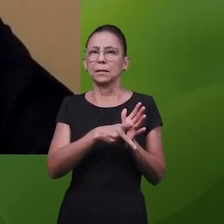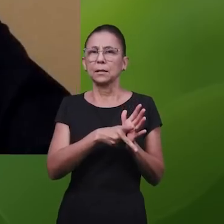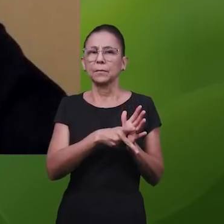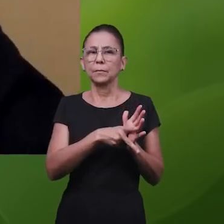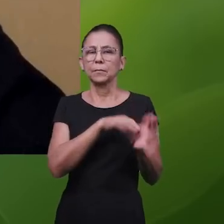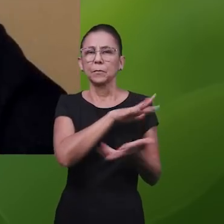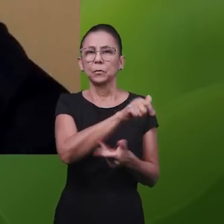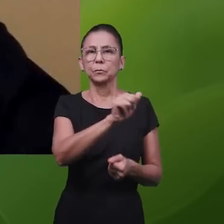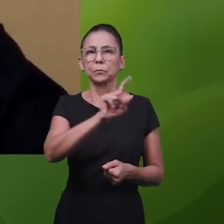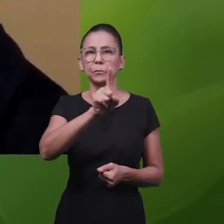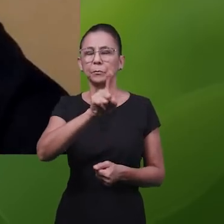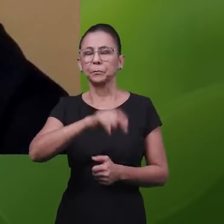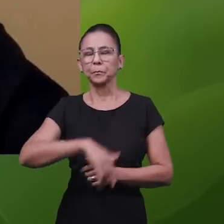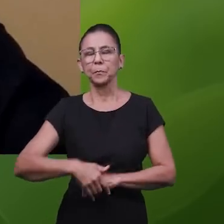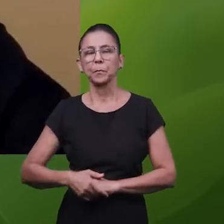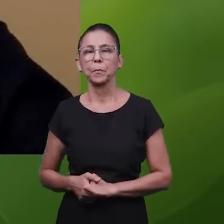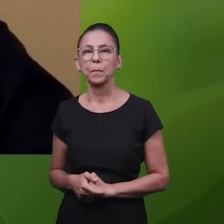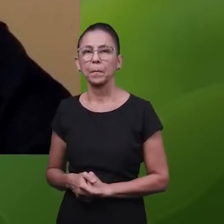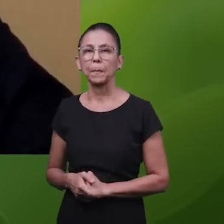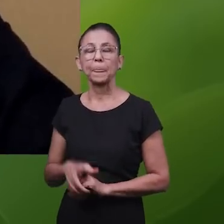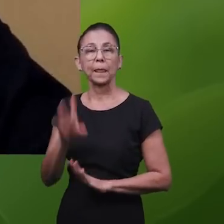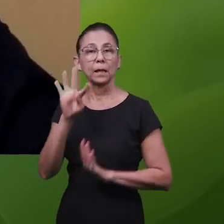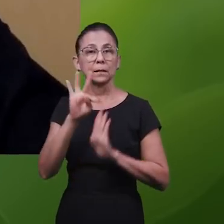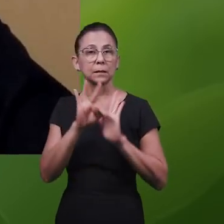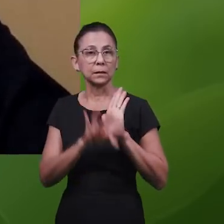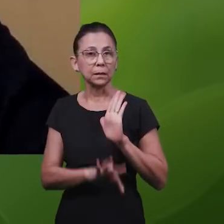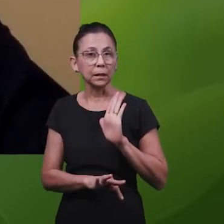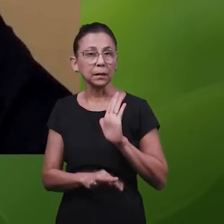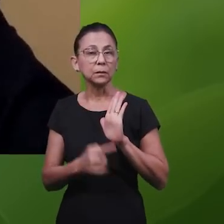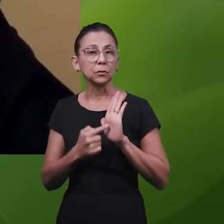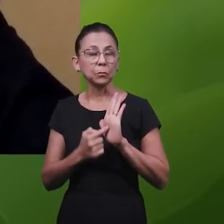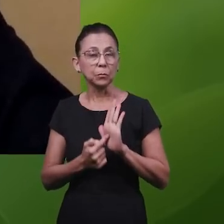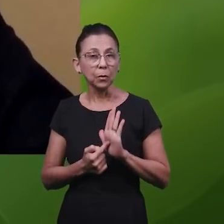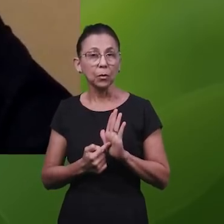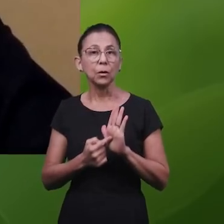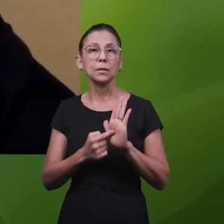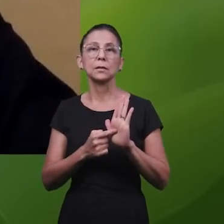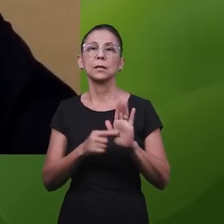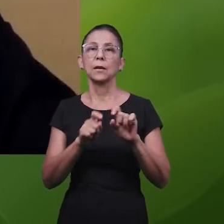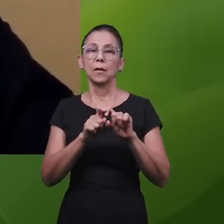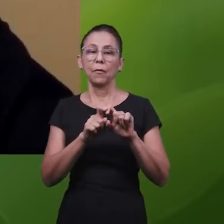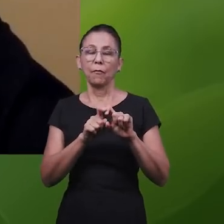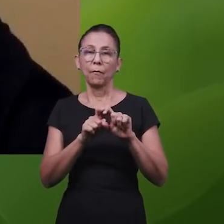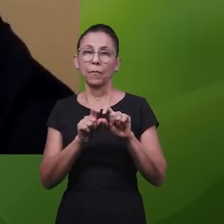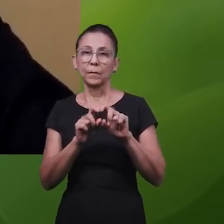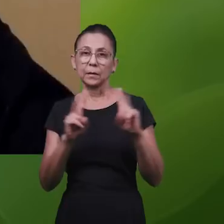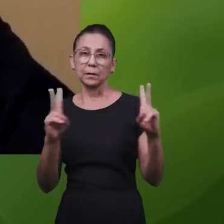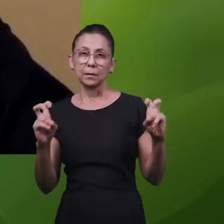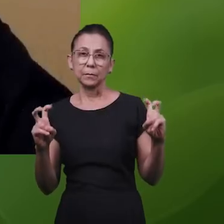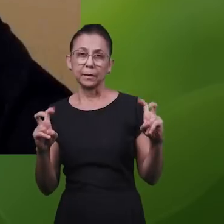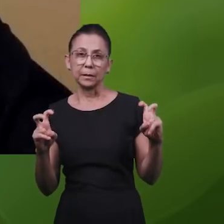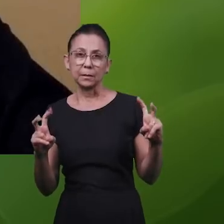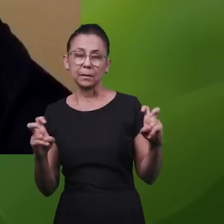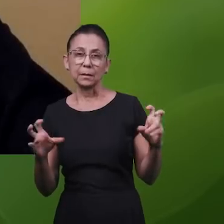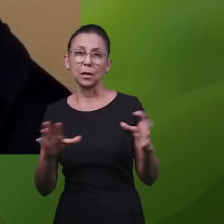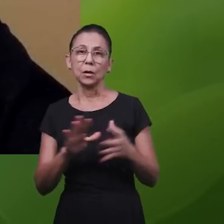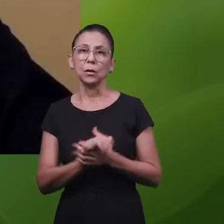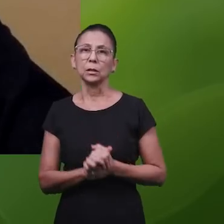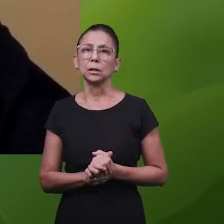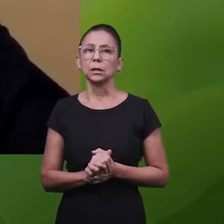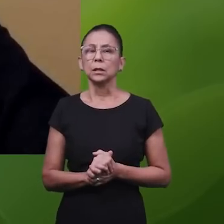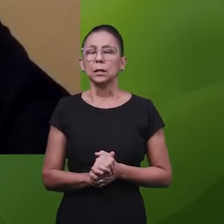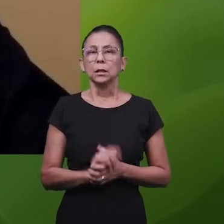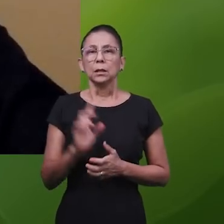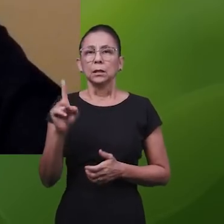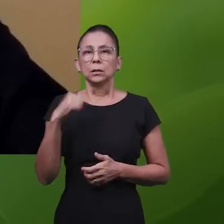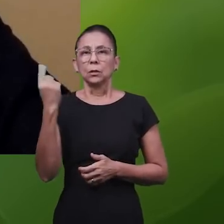mundo. E o outro aspecto desse texto, das expressões que nem ainda devem se nomear